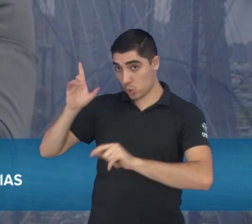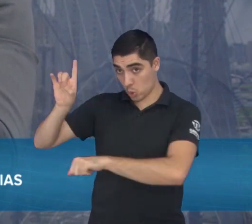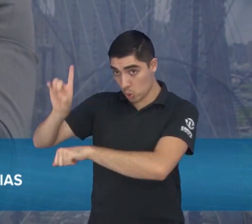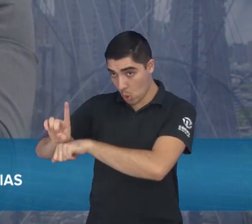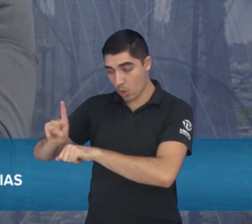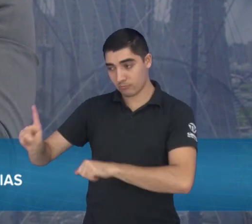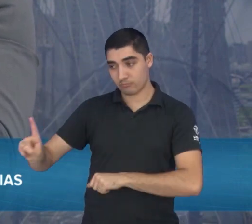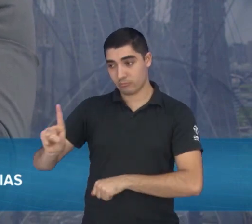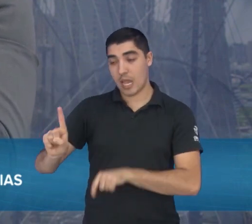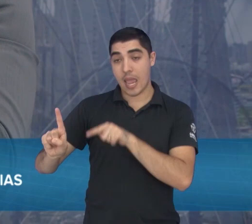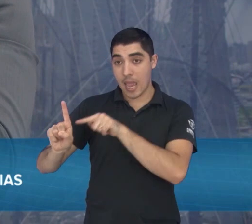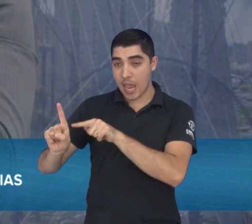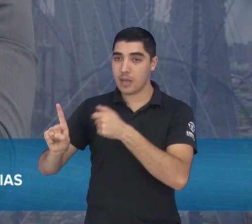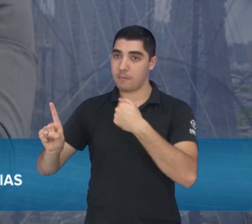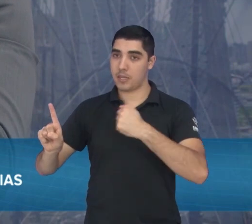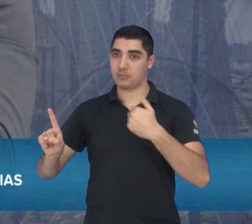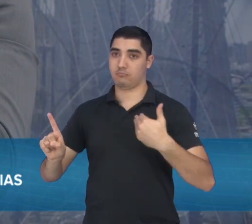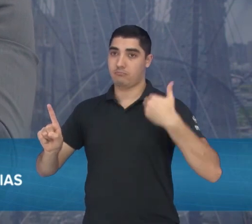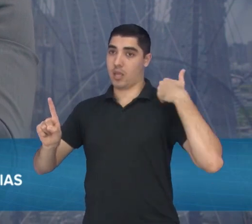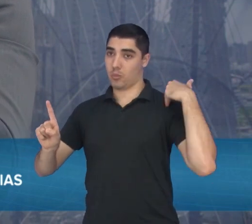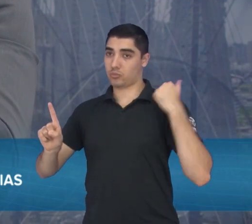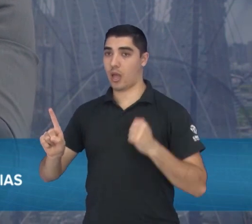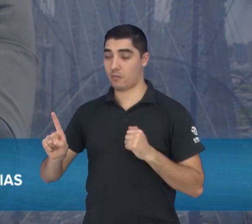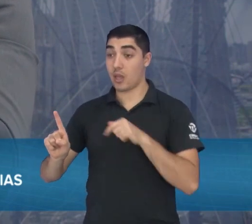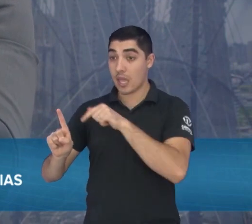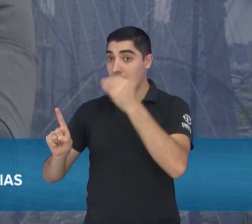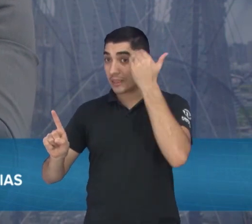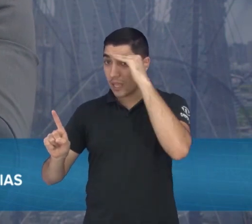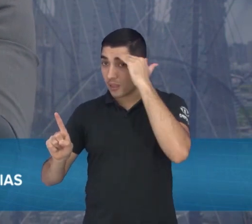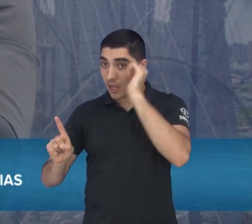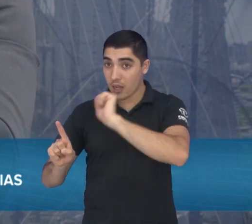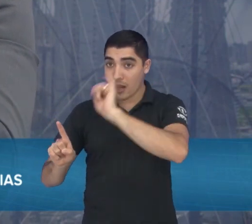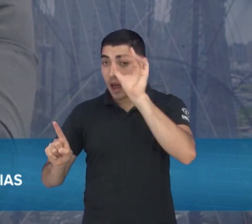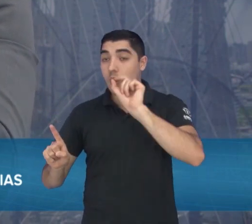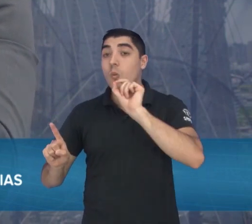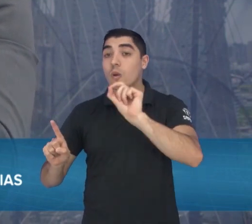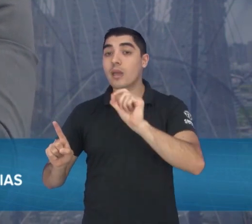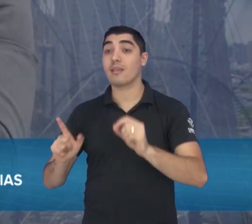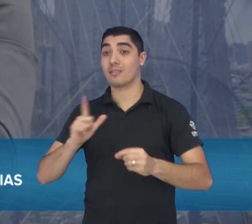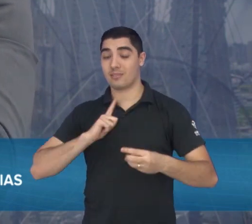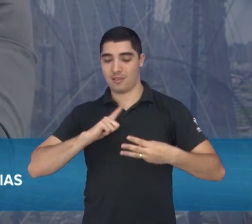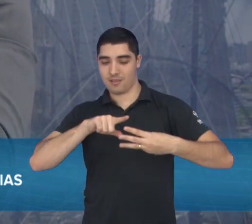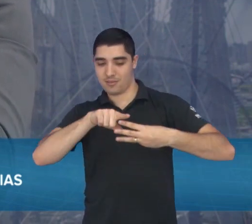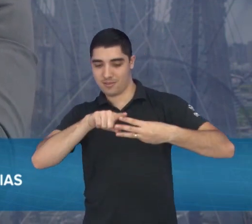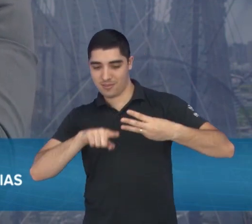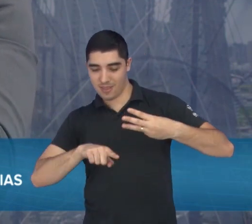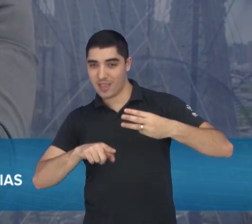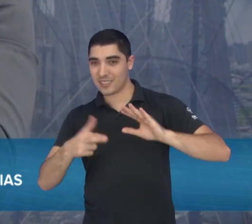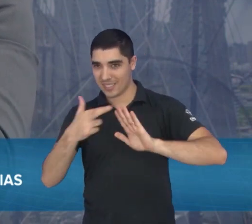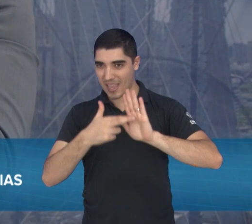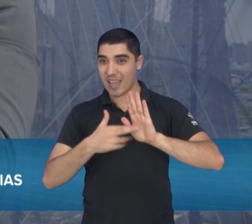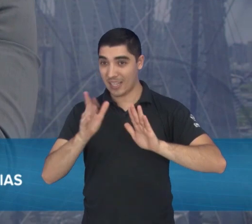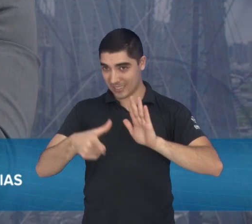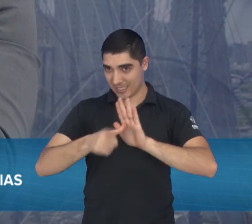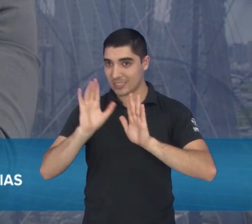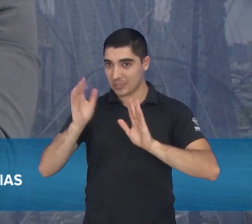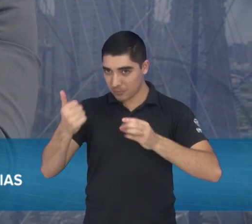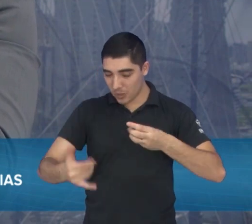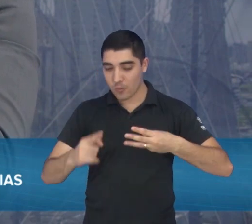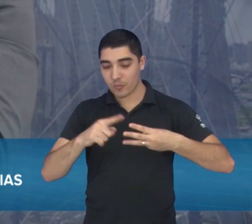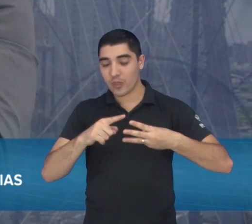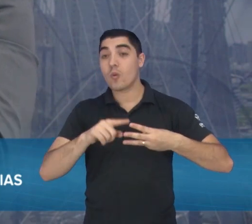do animal, principalmente, a gente tem que ficar atento para que ele sempre respeite aquelas 3 regrinhas que nós mencionamos no começo, que é a